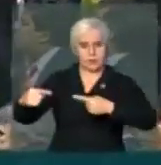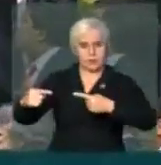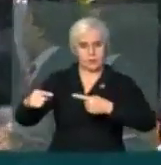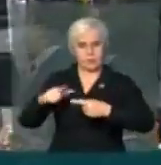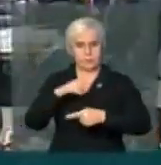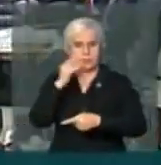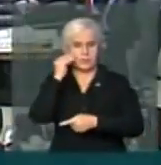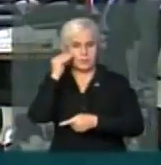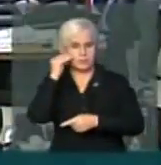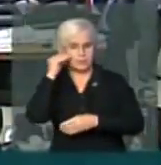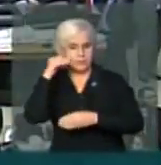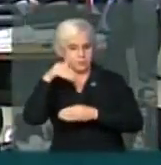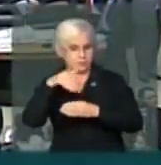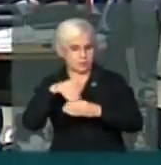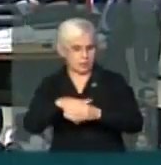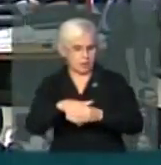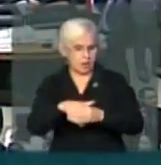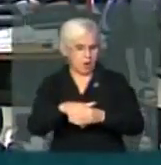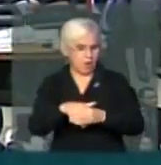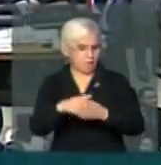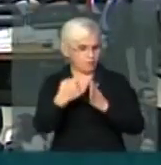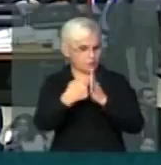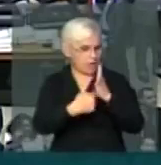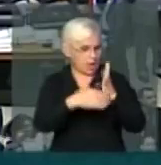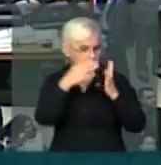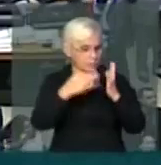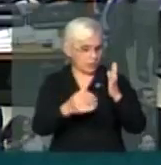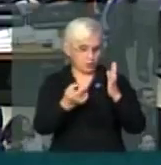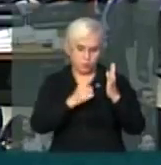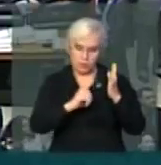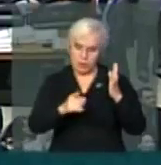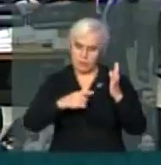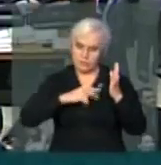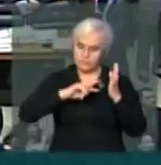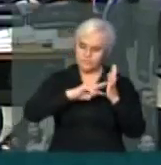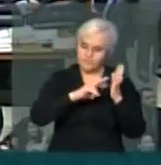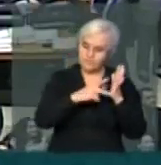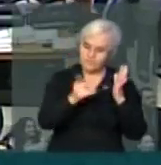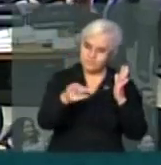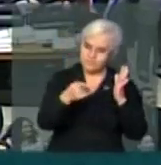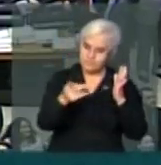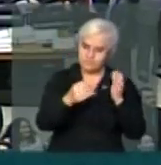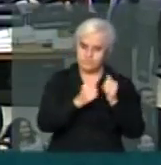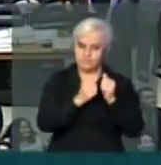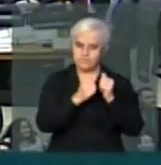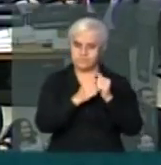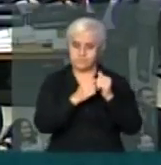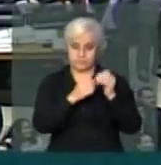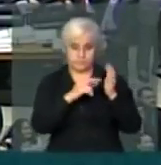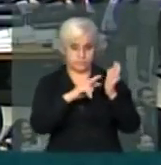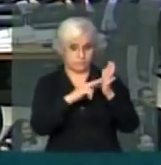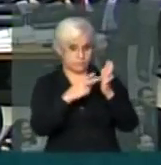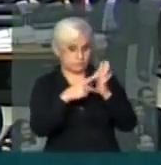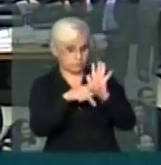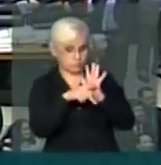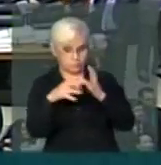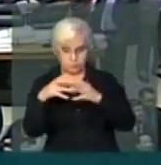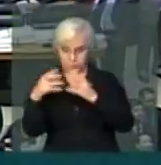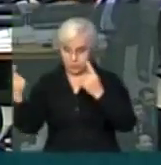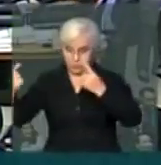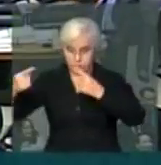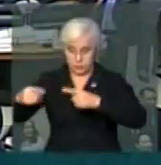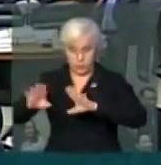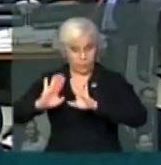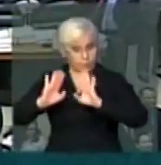para a votação não estavam corretos na interpretação deles, utilizando os mecanismos regimentais e a interpretação que é da oposição e o direito